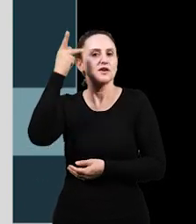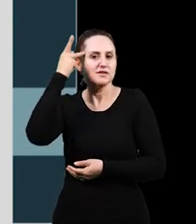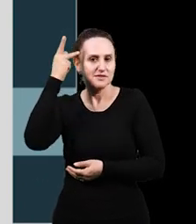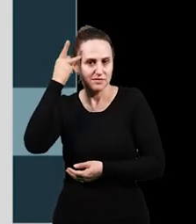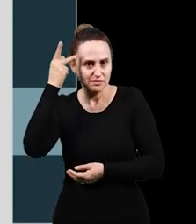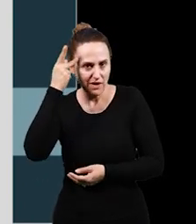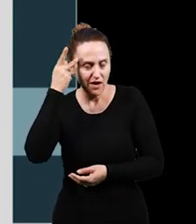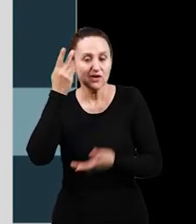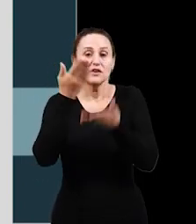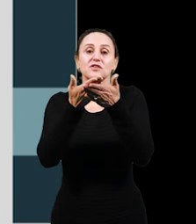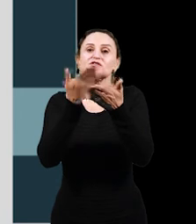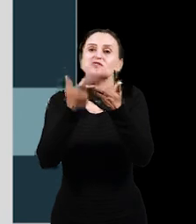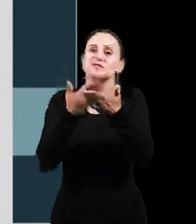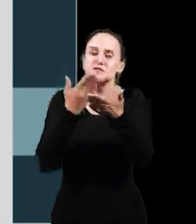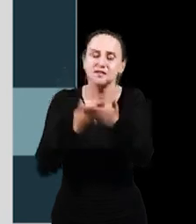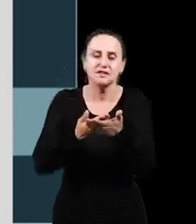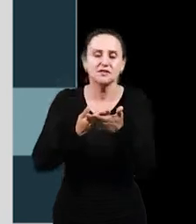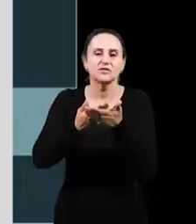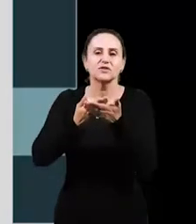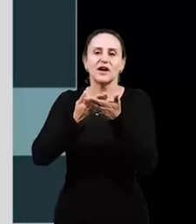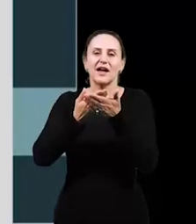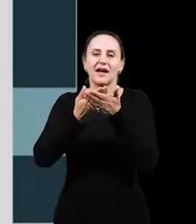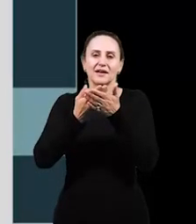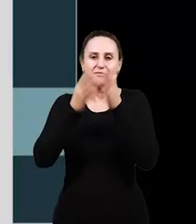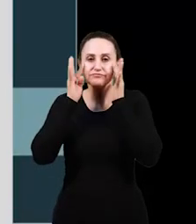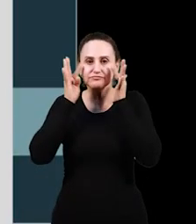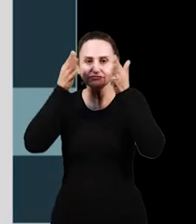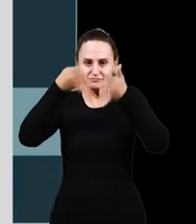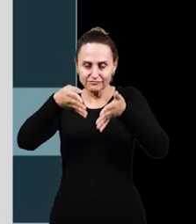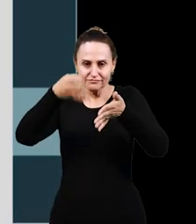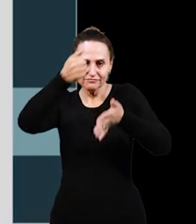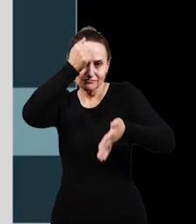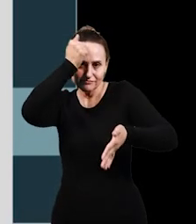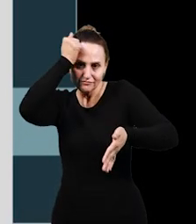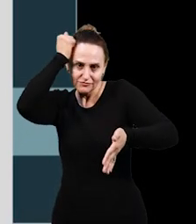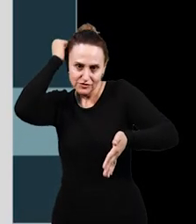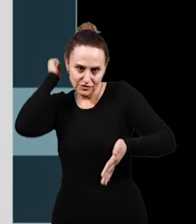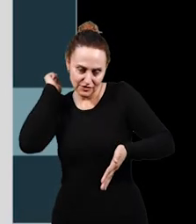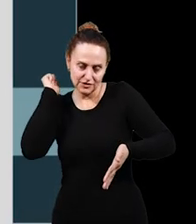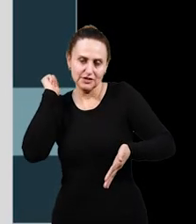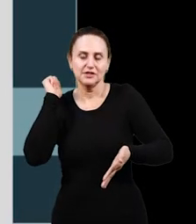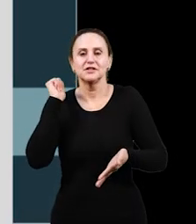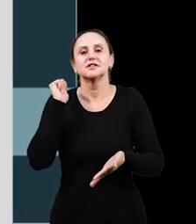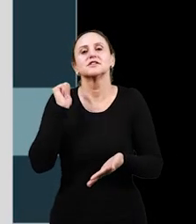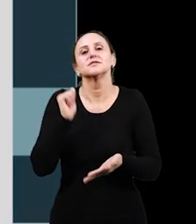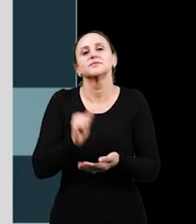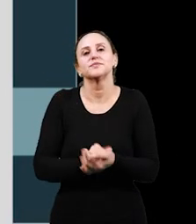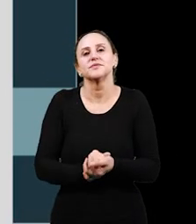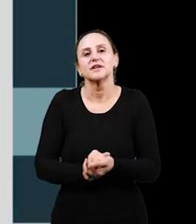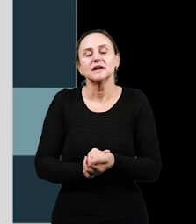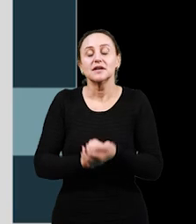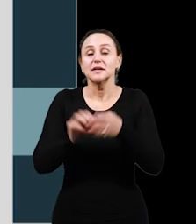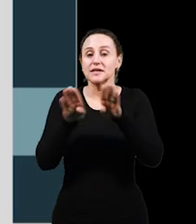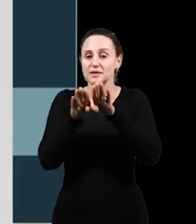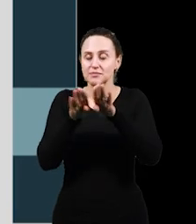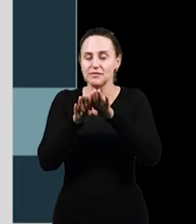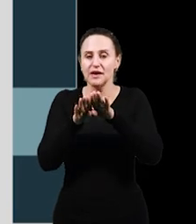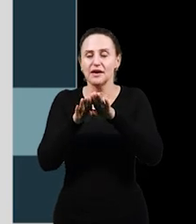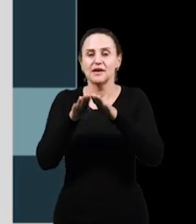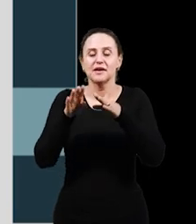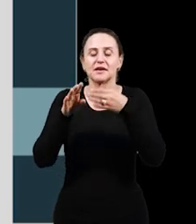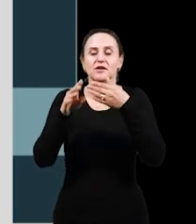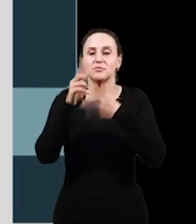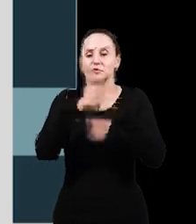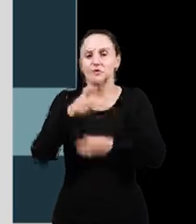cujos estudos eram pautados em suas ir e Pluft então o primeiro professor de linguística foi o Theodoro